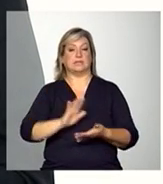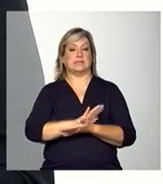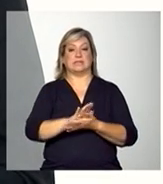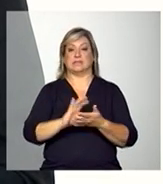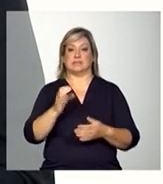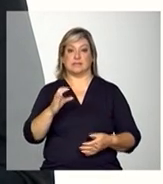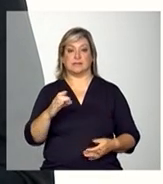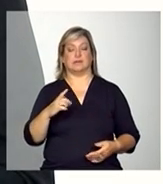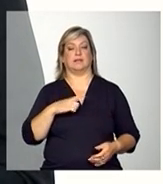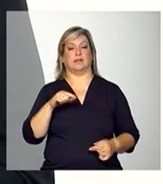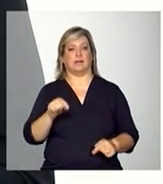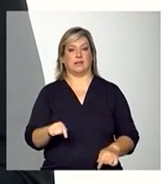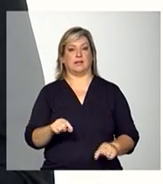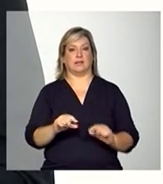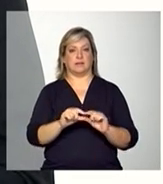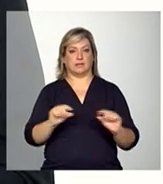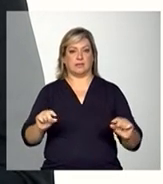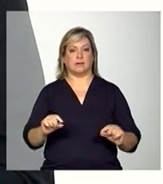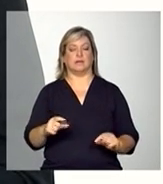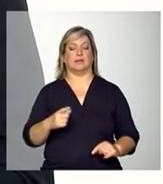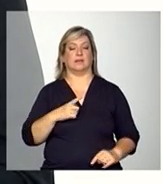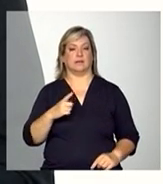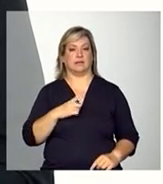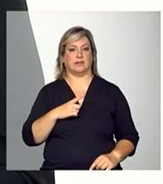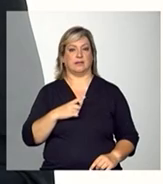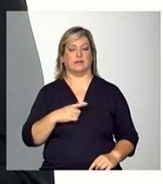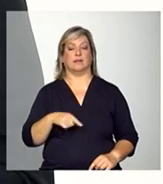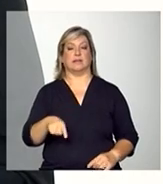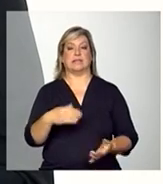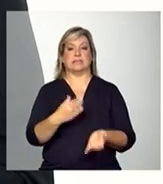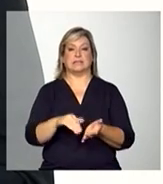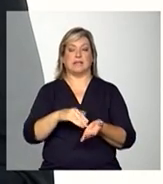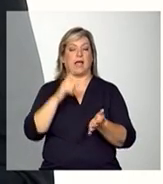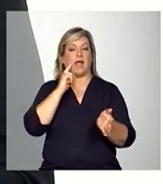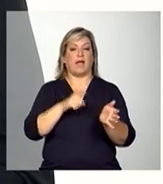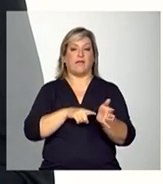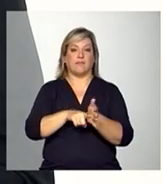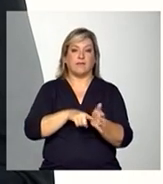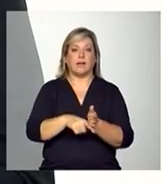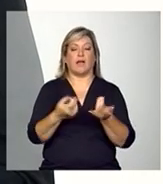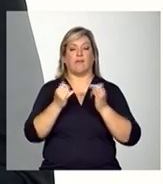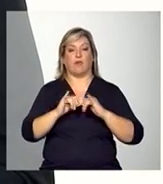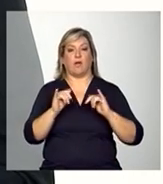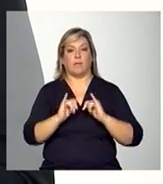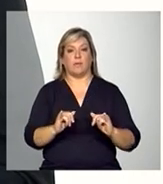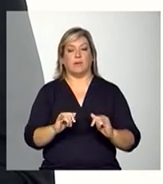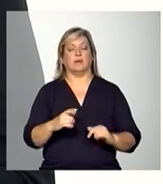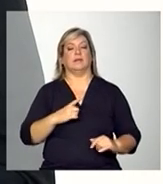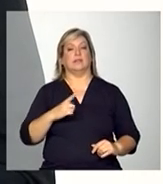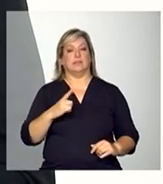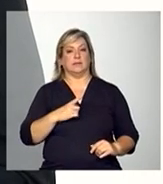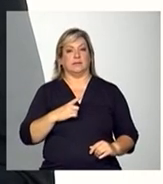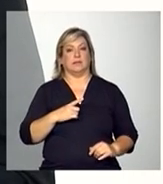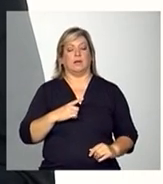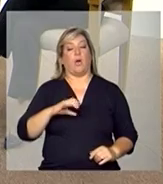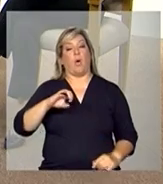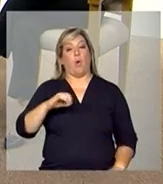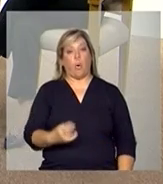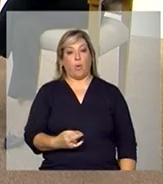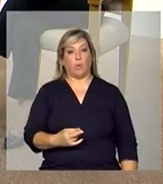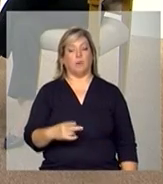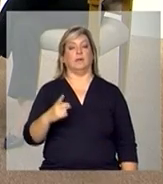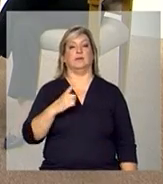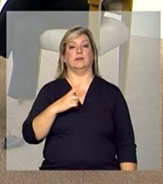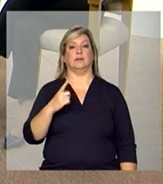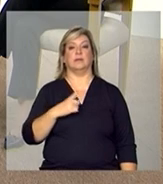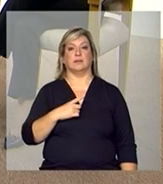pg.br bar sag Sagi que é a secretaria de avaliação e gestão da informação Bar secad ou utilizando os